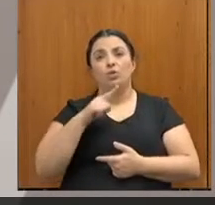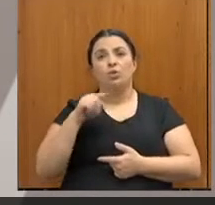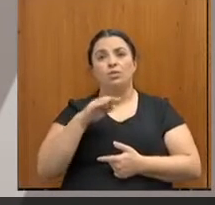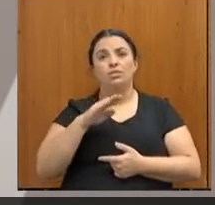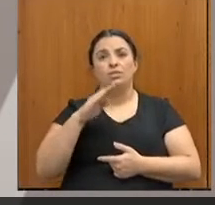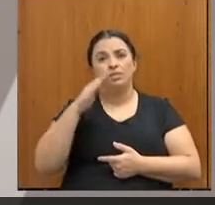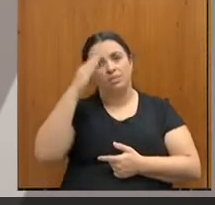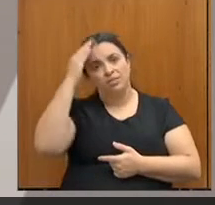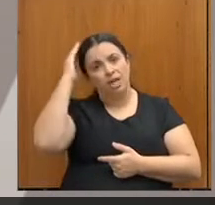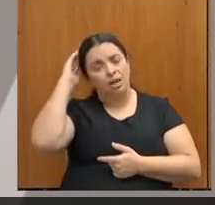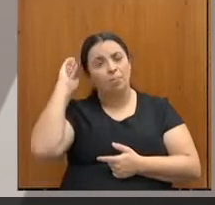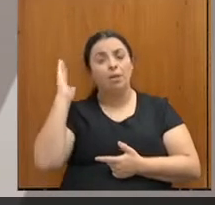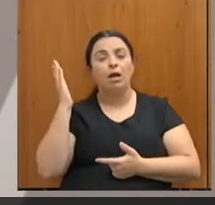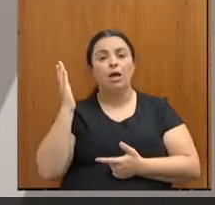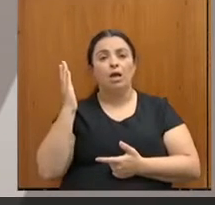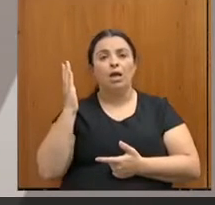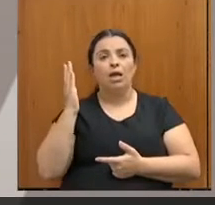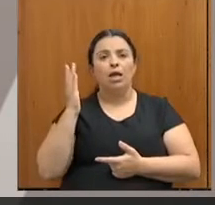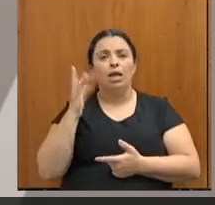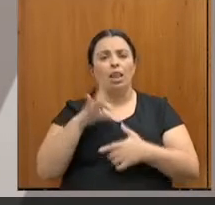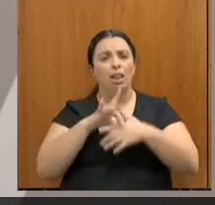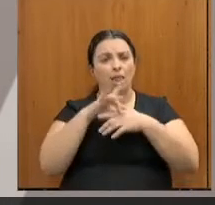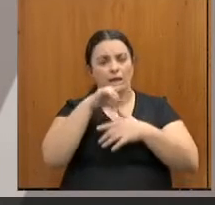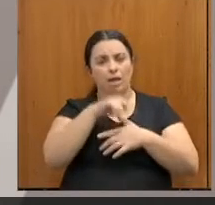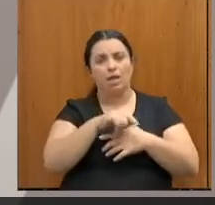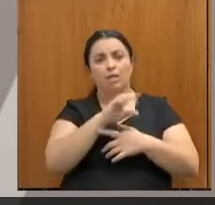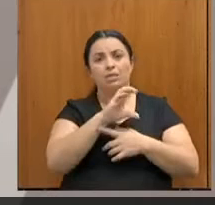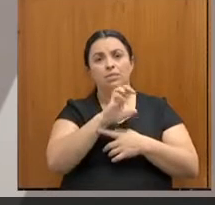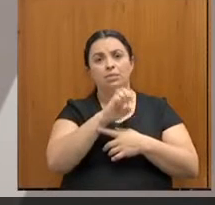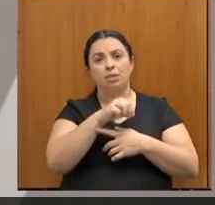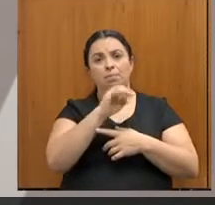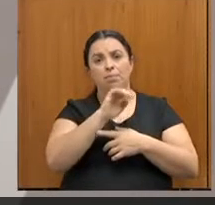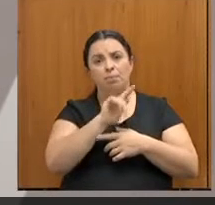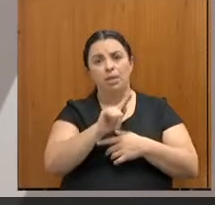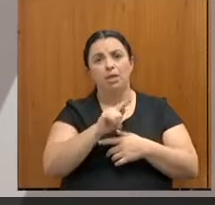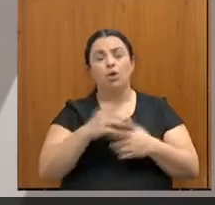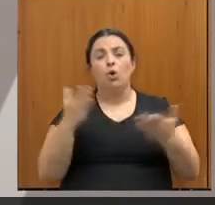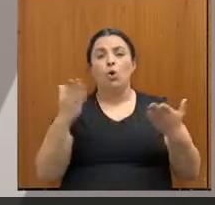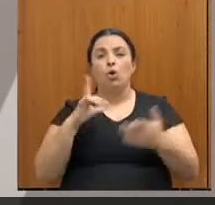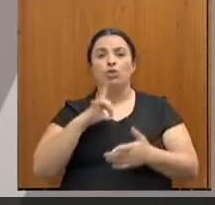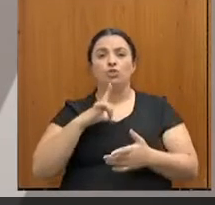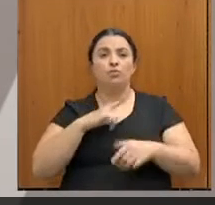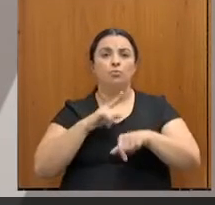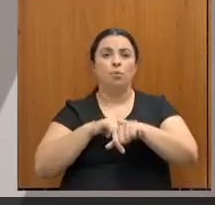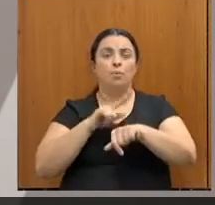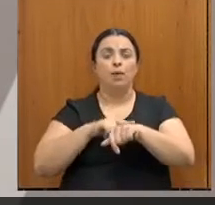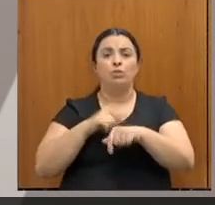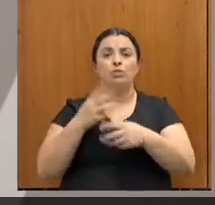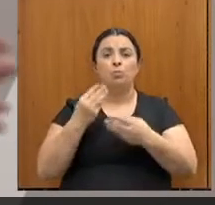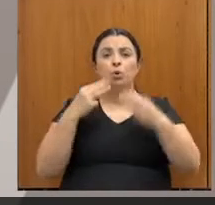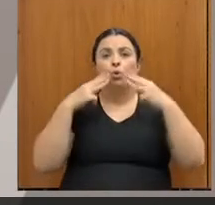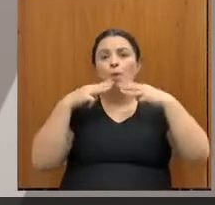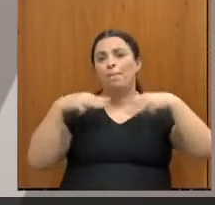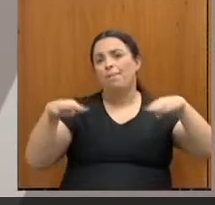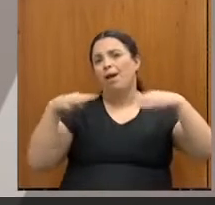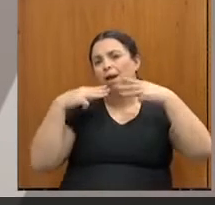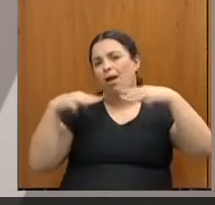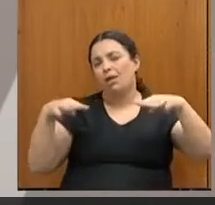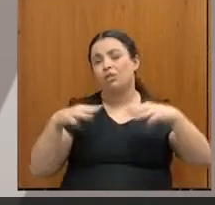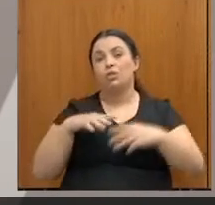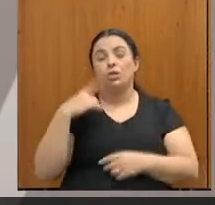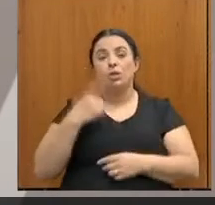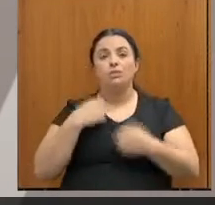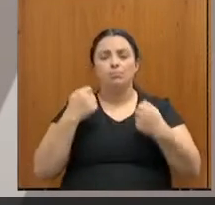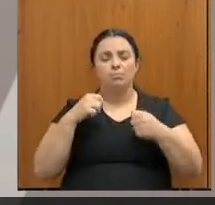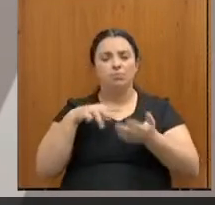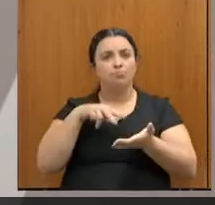à frente da Cemig hoje tivemos aqui momentos realmente de muito marketing e a gente precisa ter o